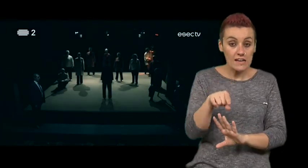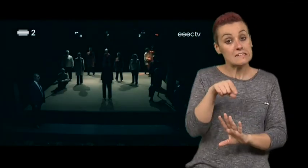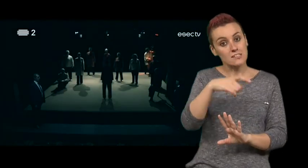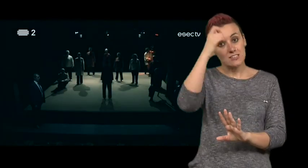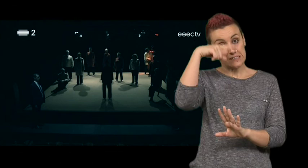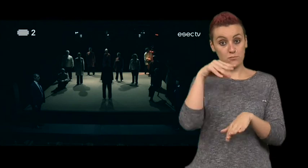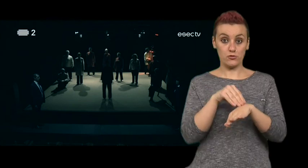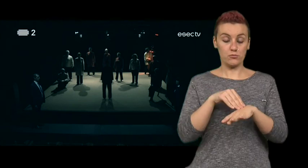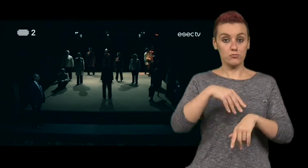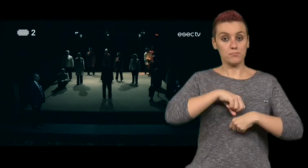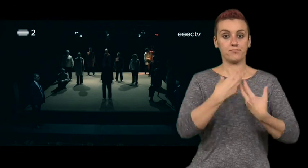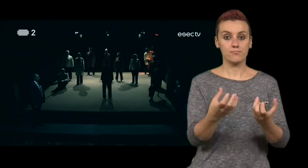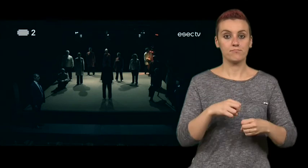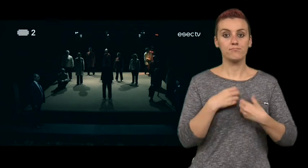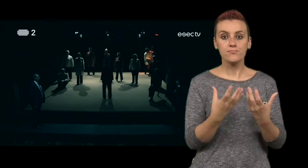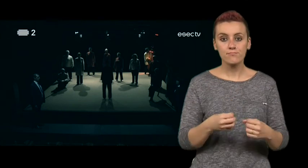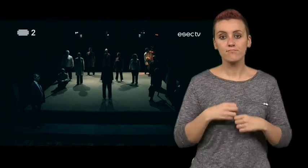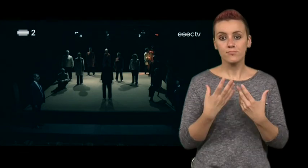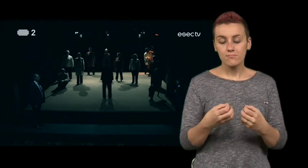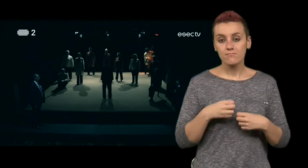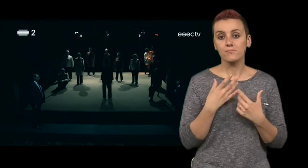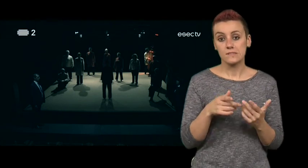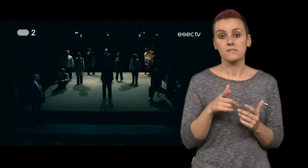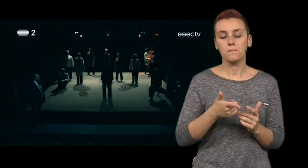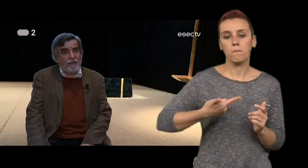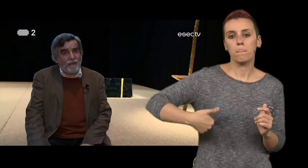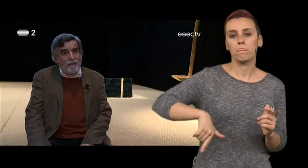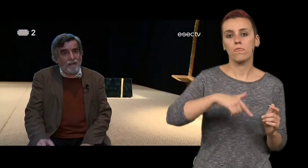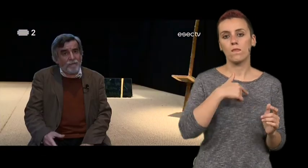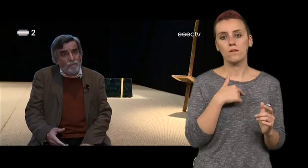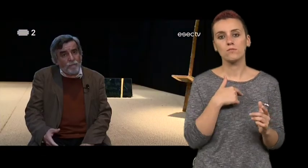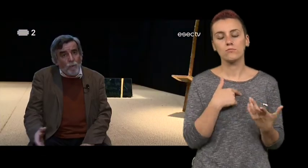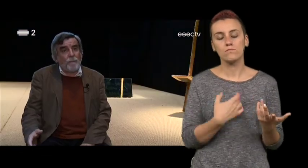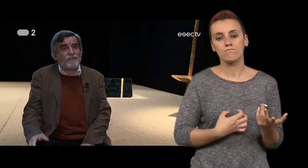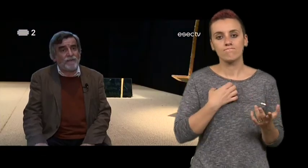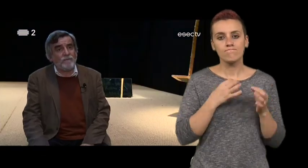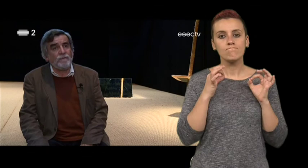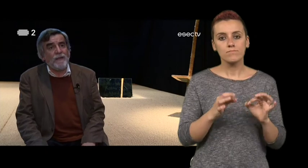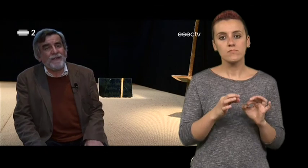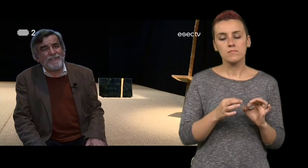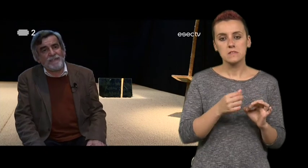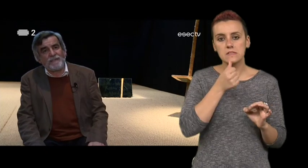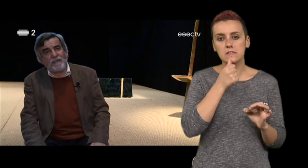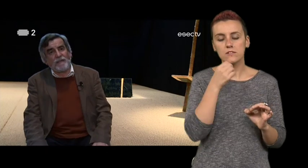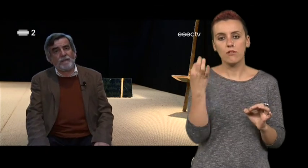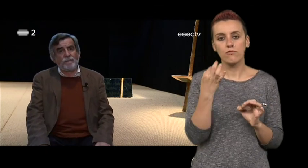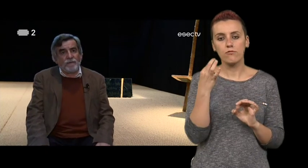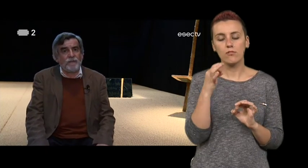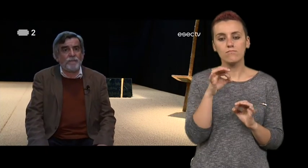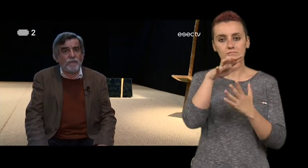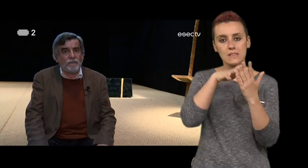que nos são aqui transmitidos. E, portanto, para nós é uma opção que se